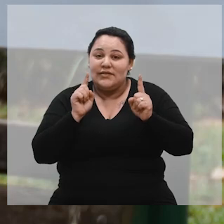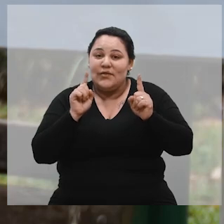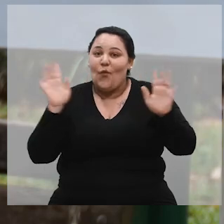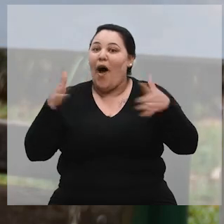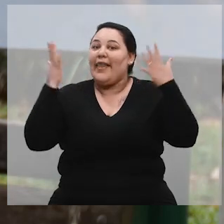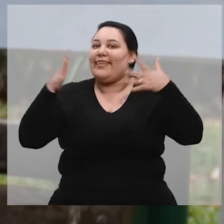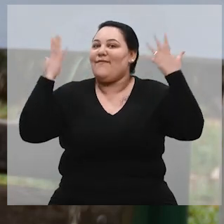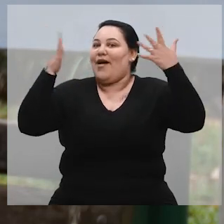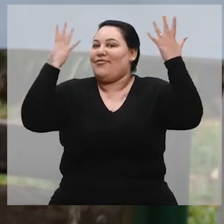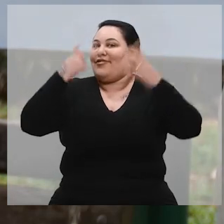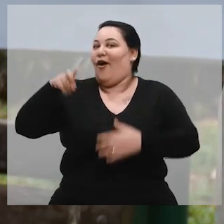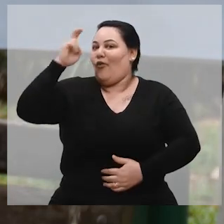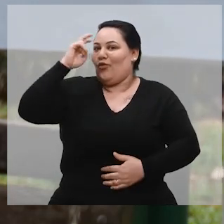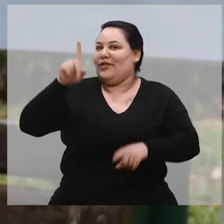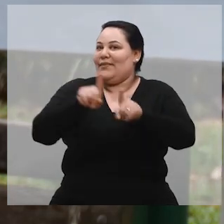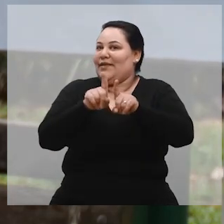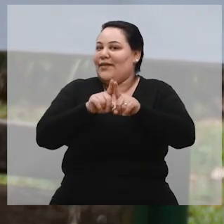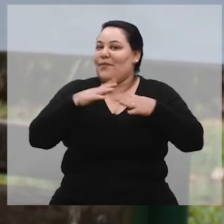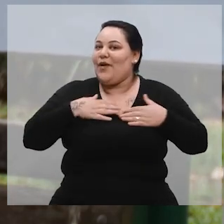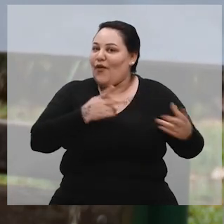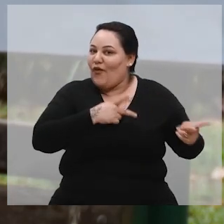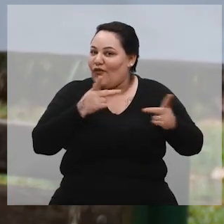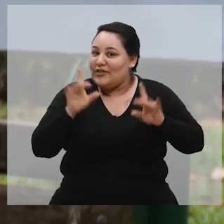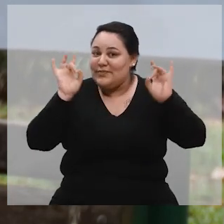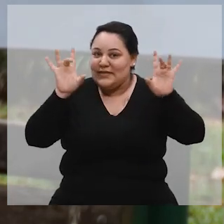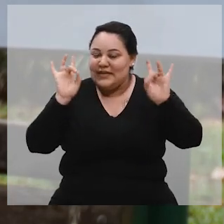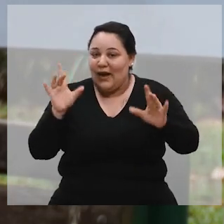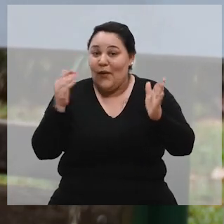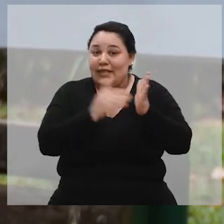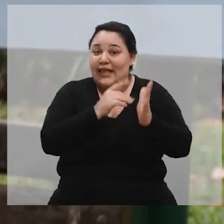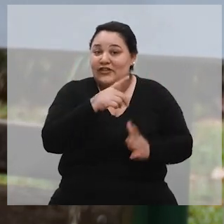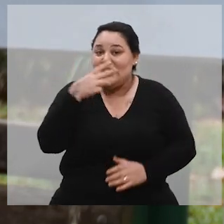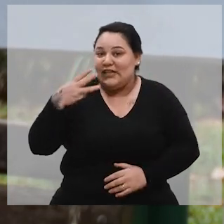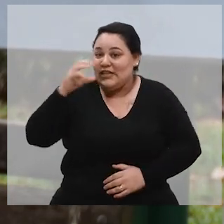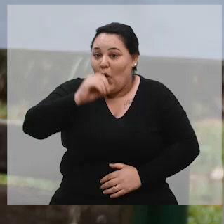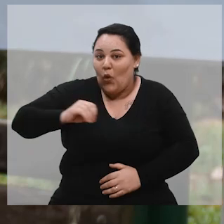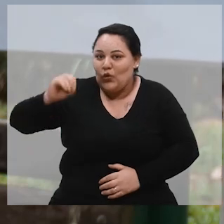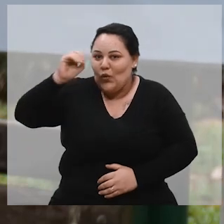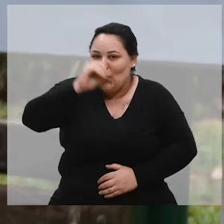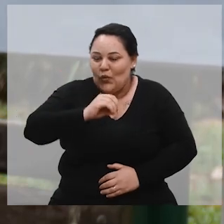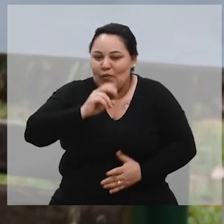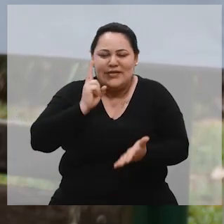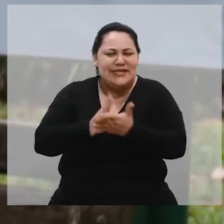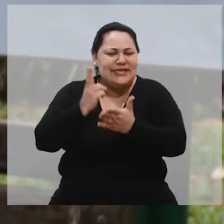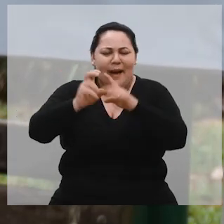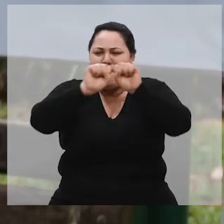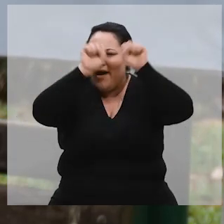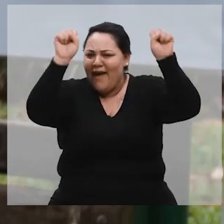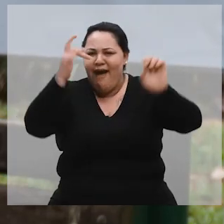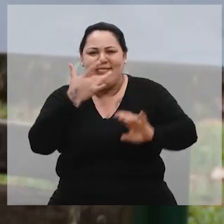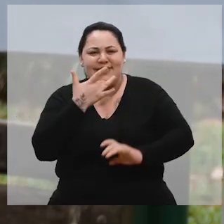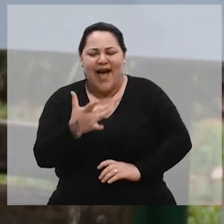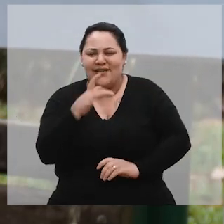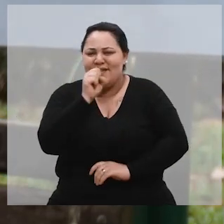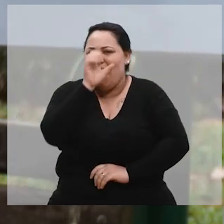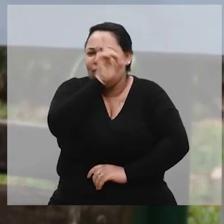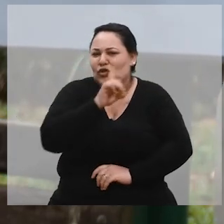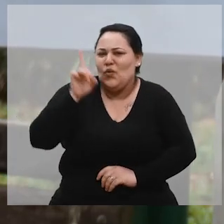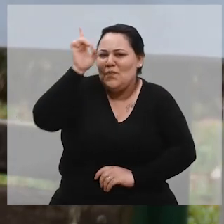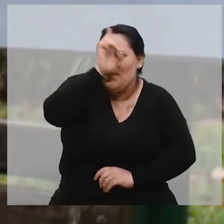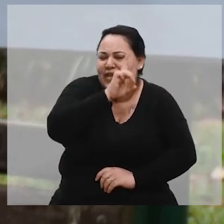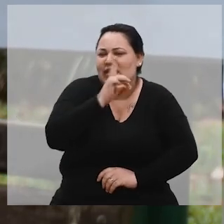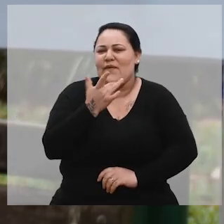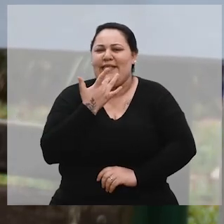meu convite especial é para que venham até o dia 13 de outubro, sempre de manhã, de tarde, nos finais de semana,